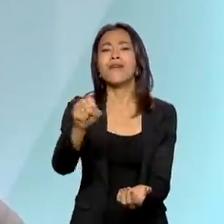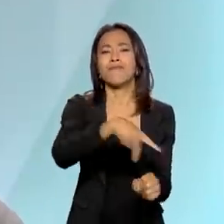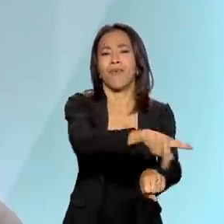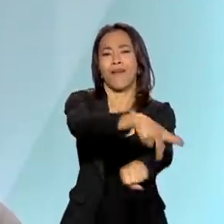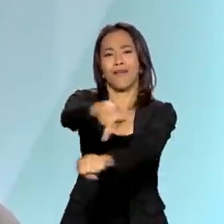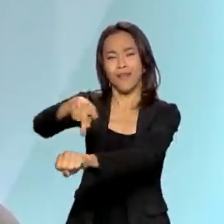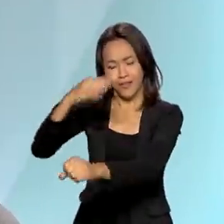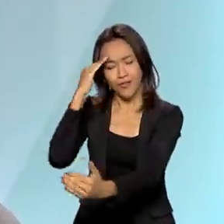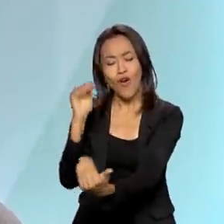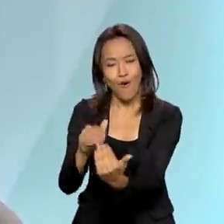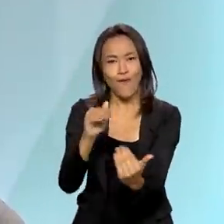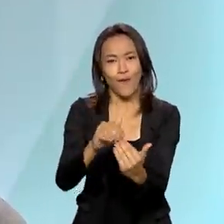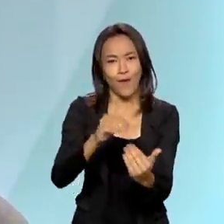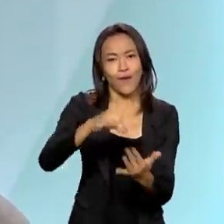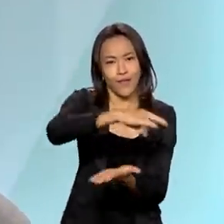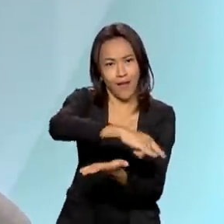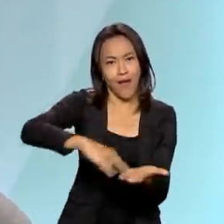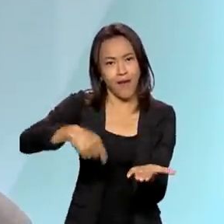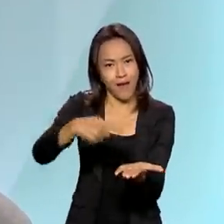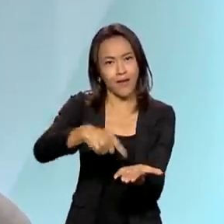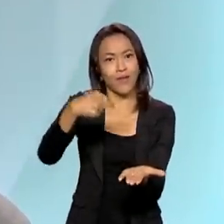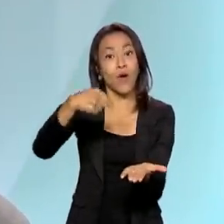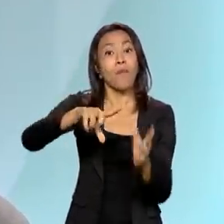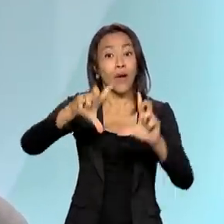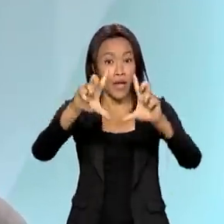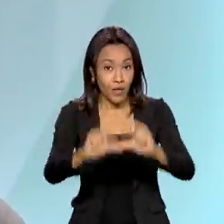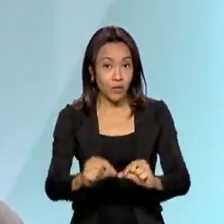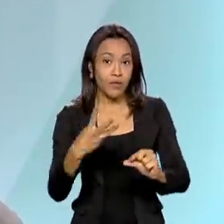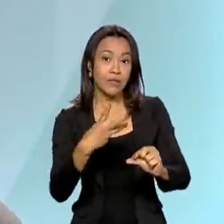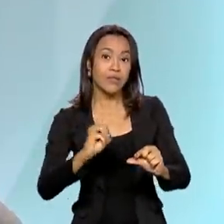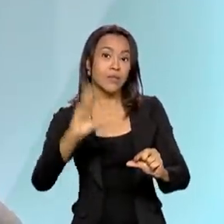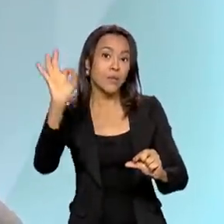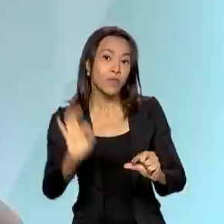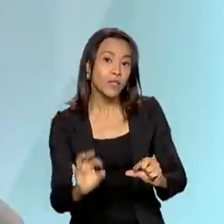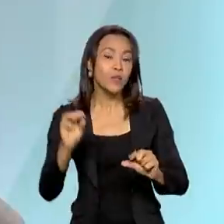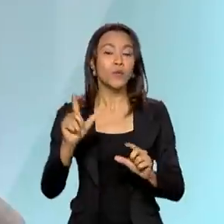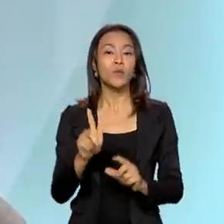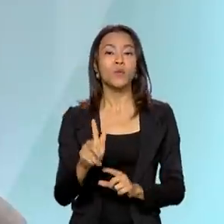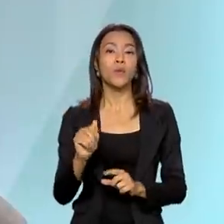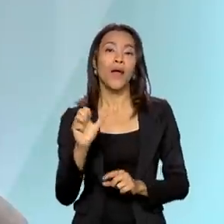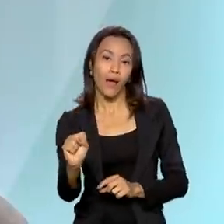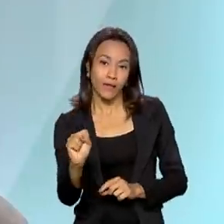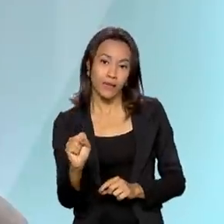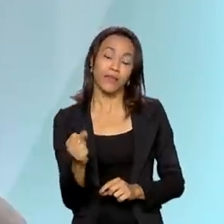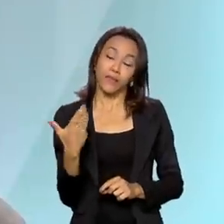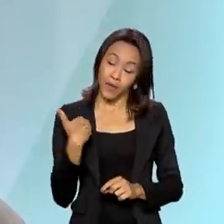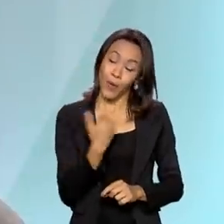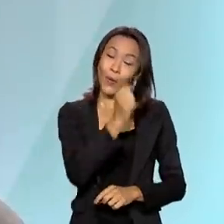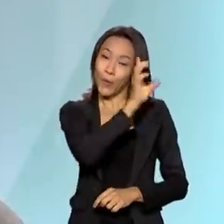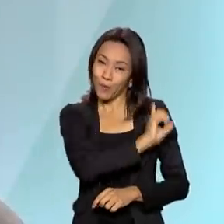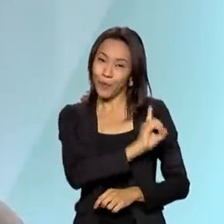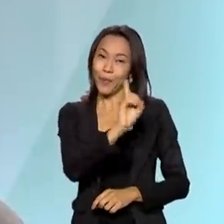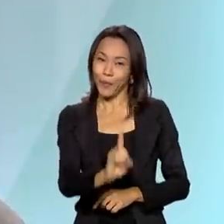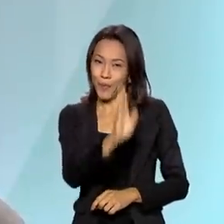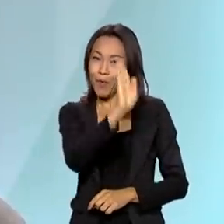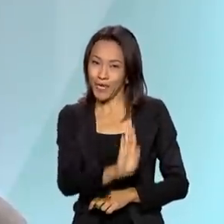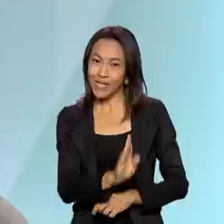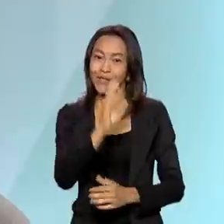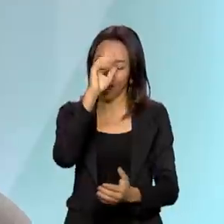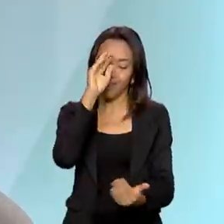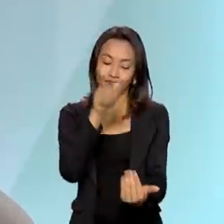ao acordo de redução de 30% do gás metano. O Brasil vai fazer sua parte nesse acordo.